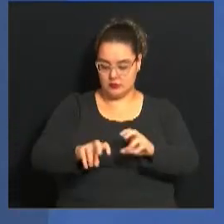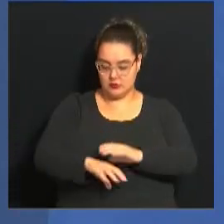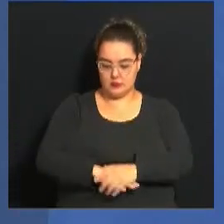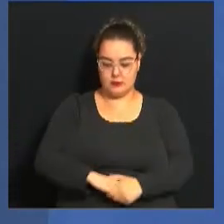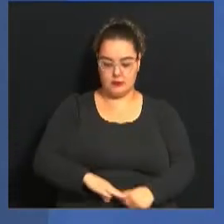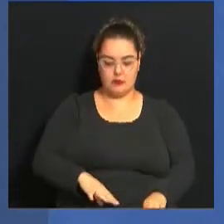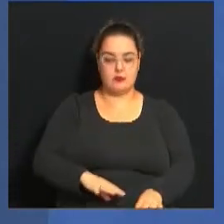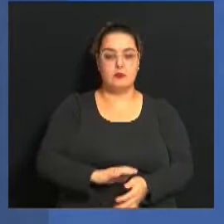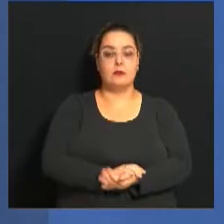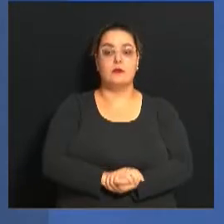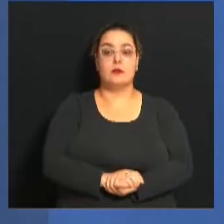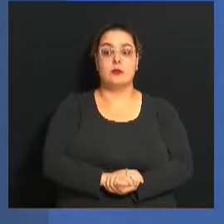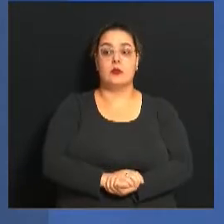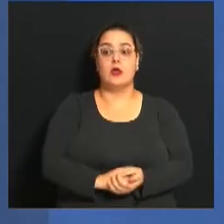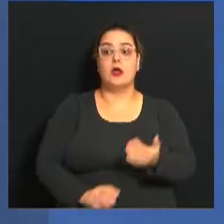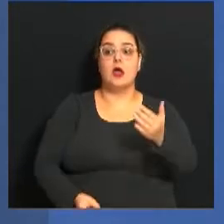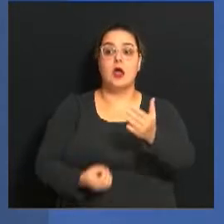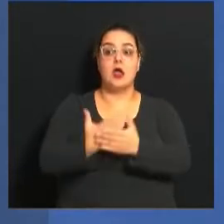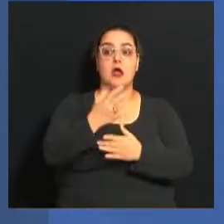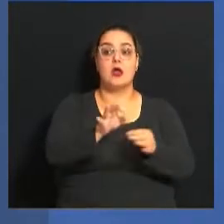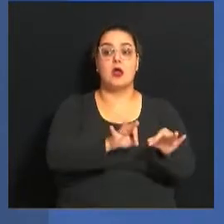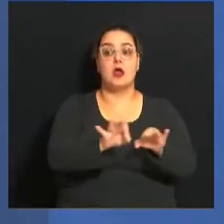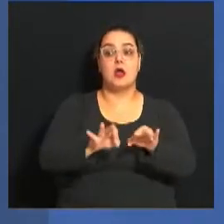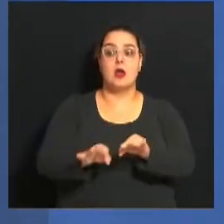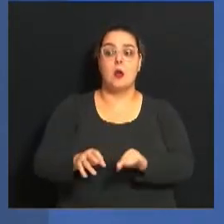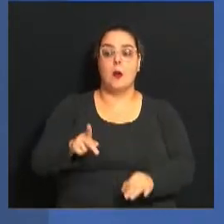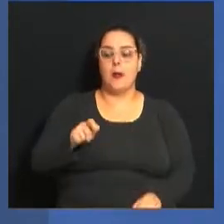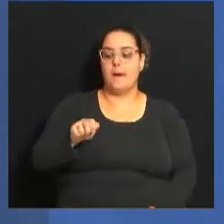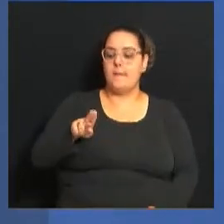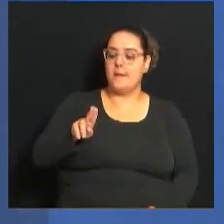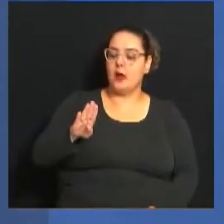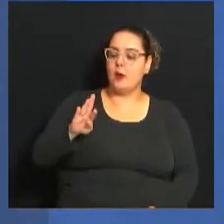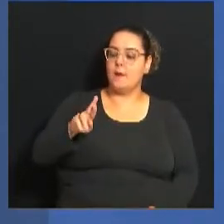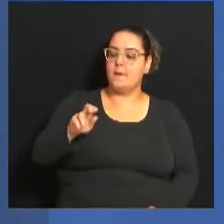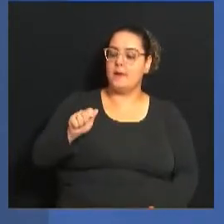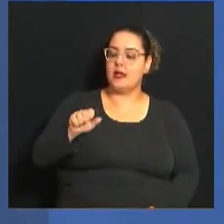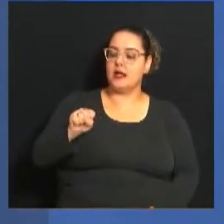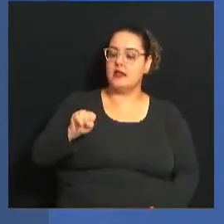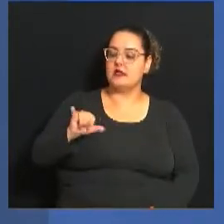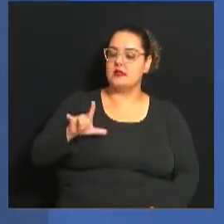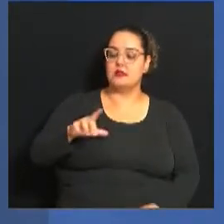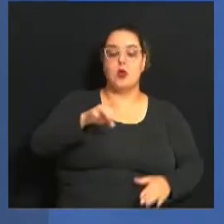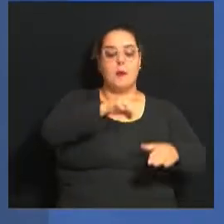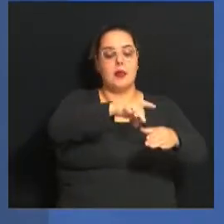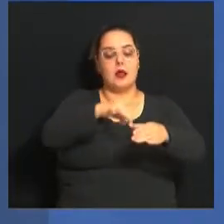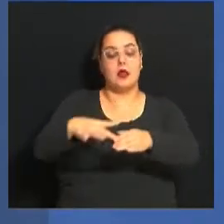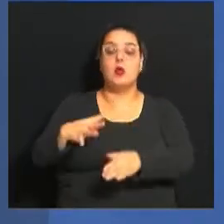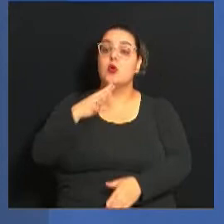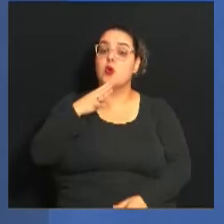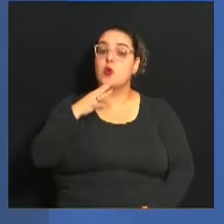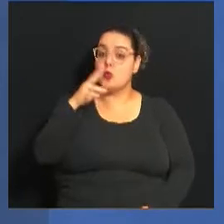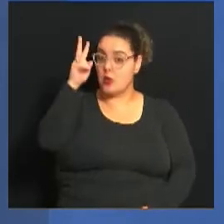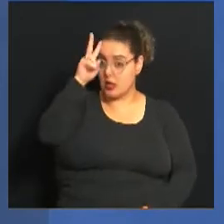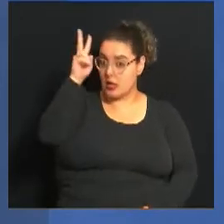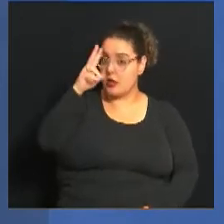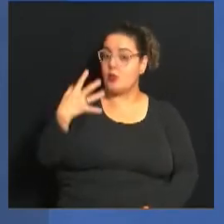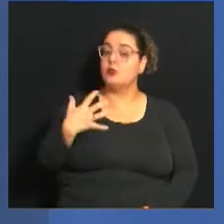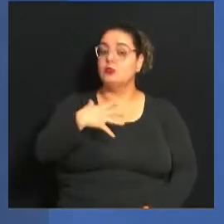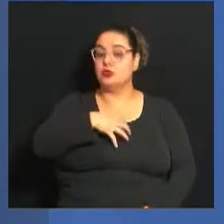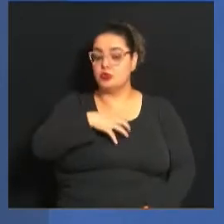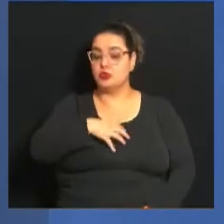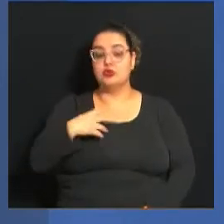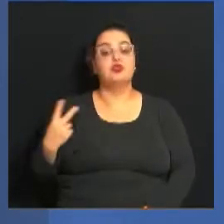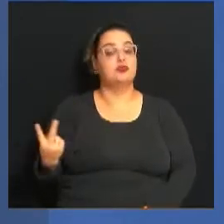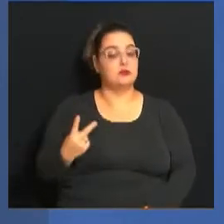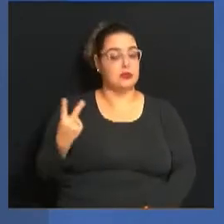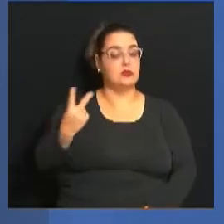a criação do programa Pau Brasil, plantando e conhecendo a história como uma forma de valorização